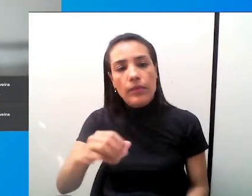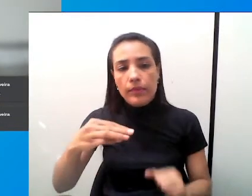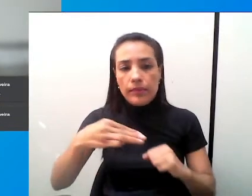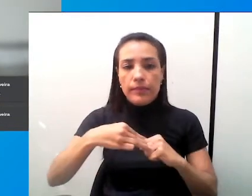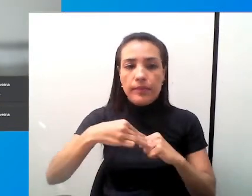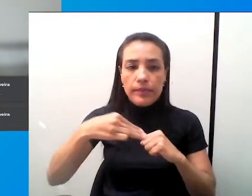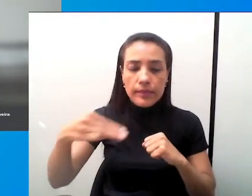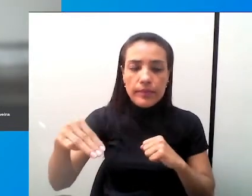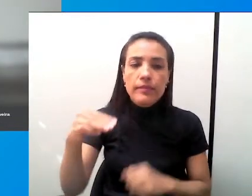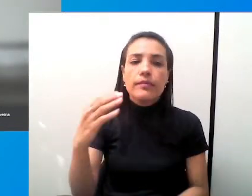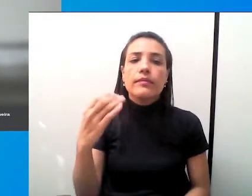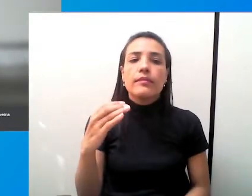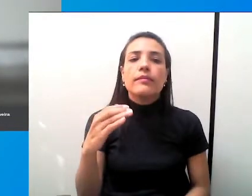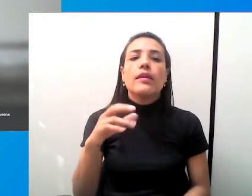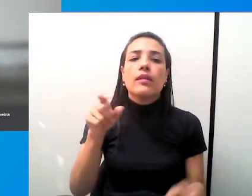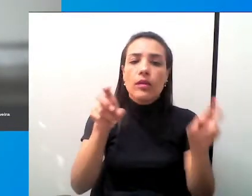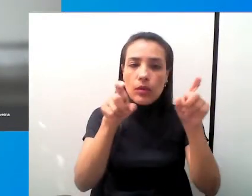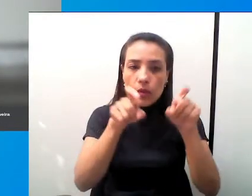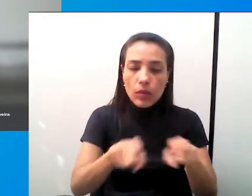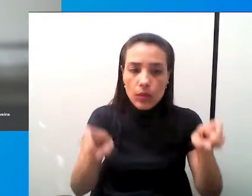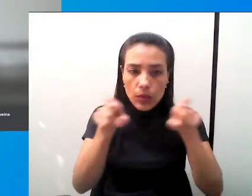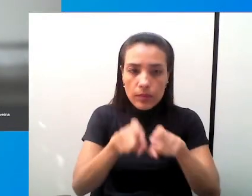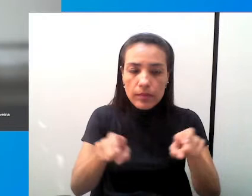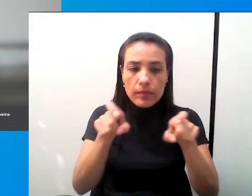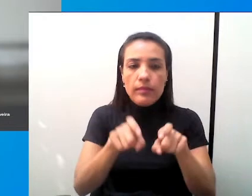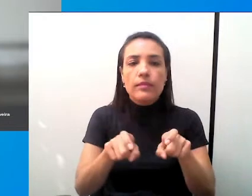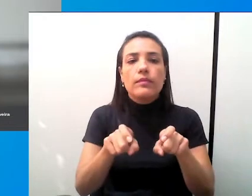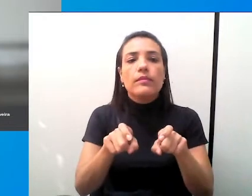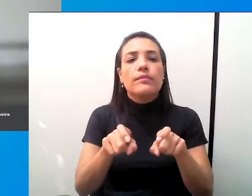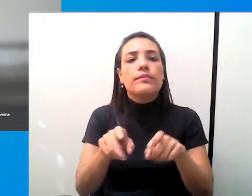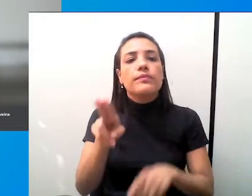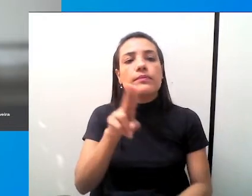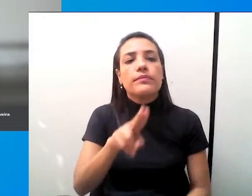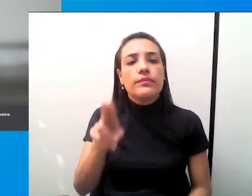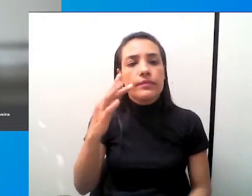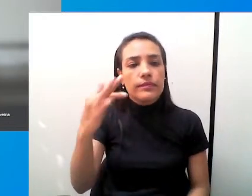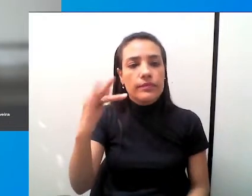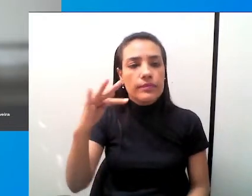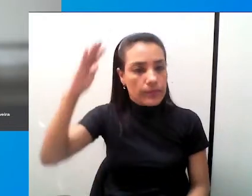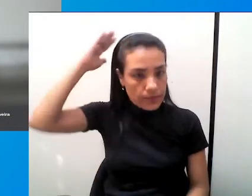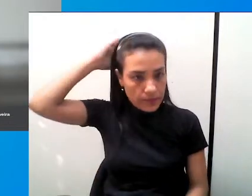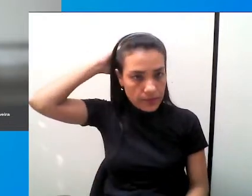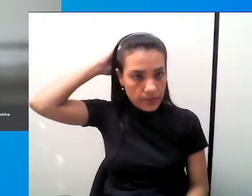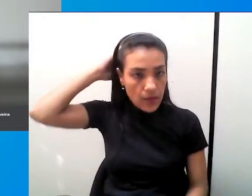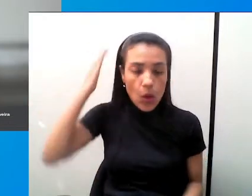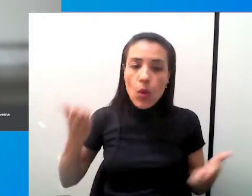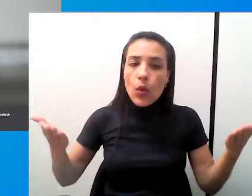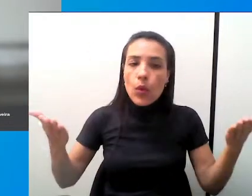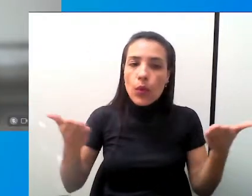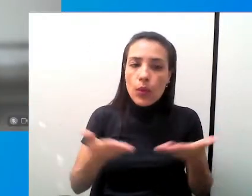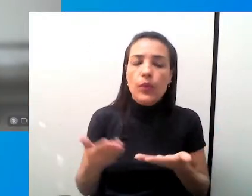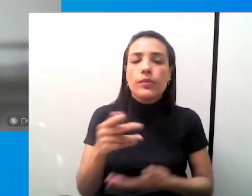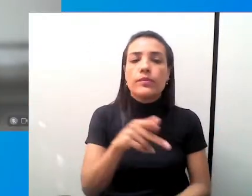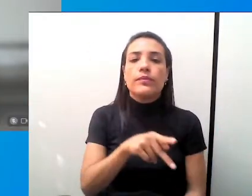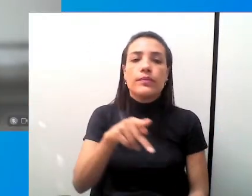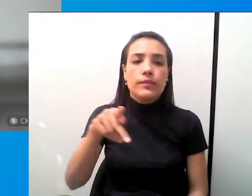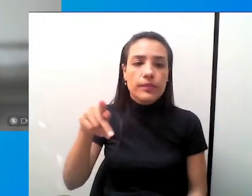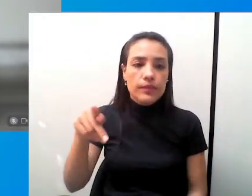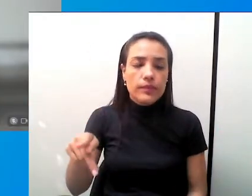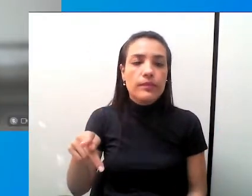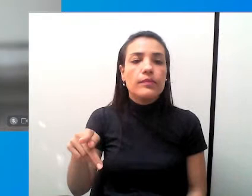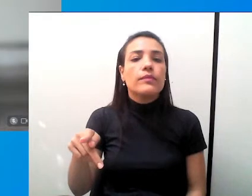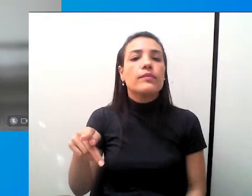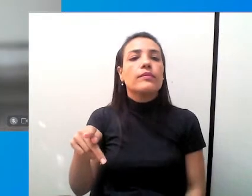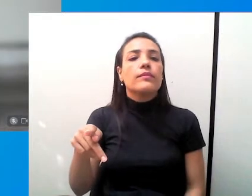Ciência da Computação pela Universidade Federal do Pará e atualmente é professor EBTT do Instituto Federal do